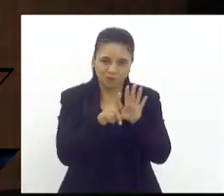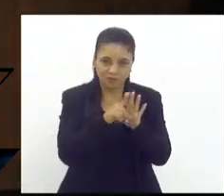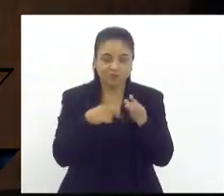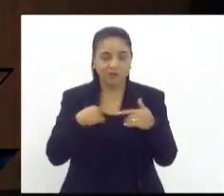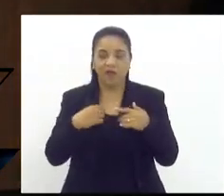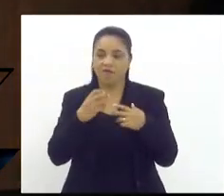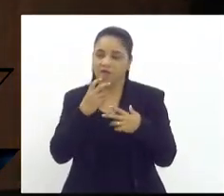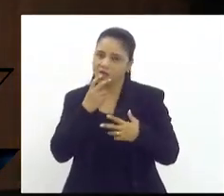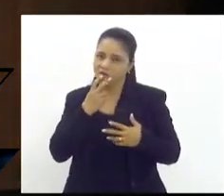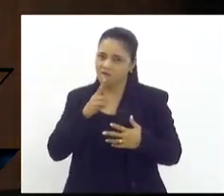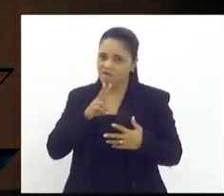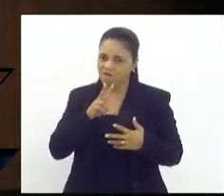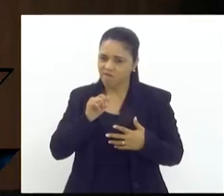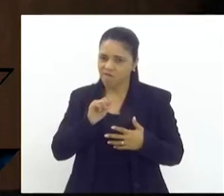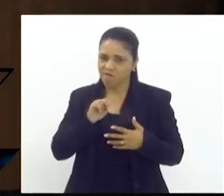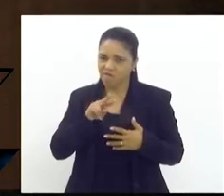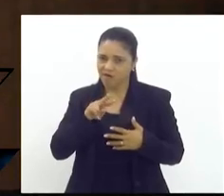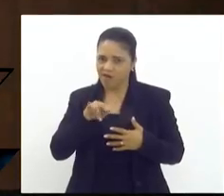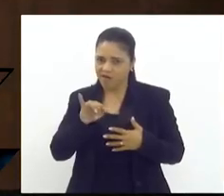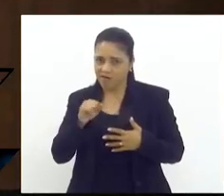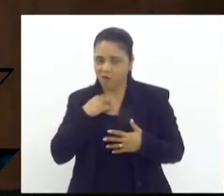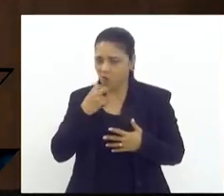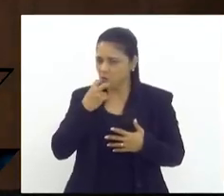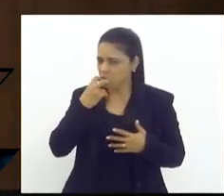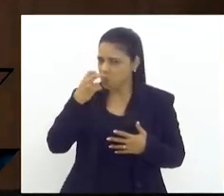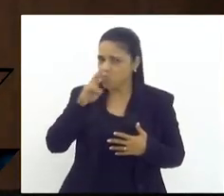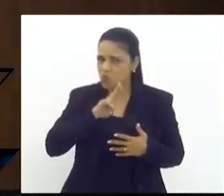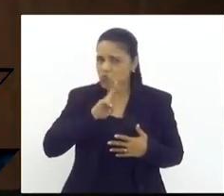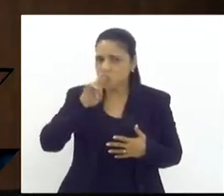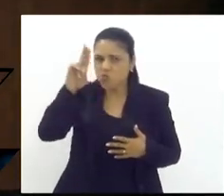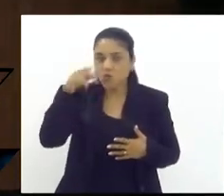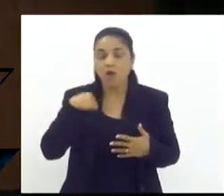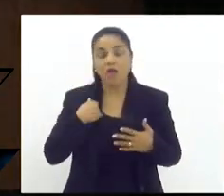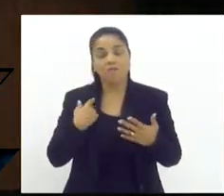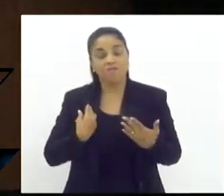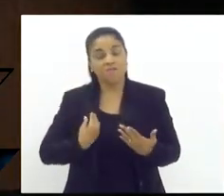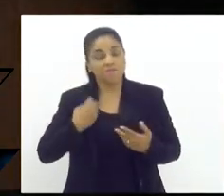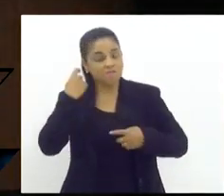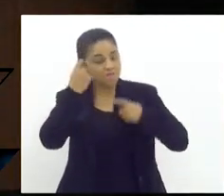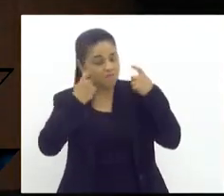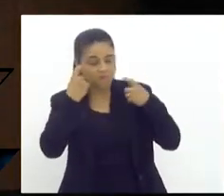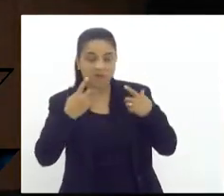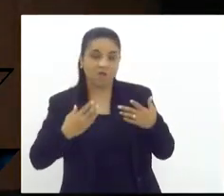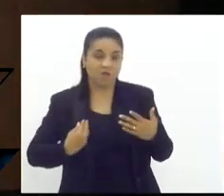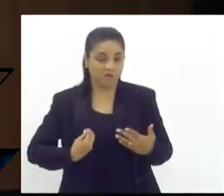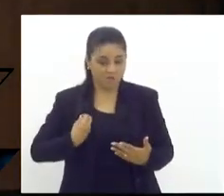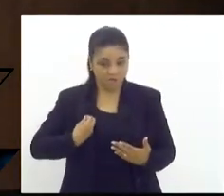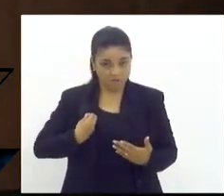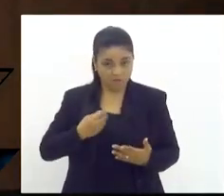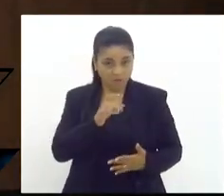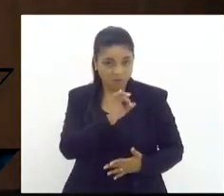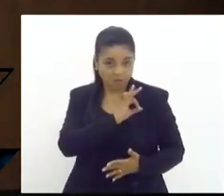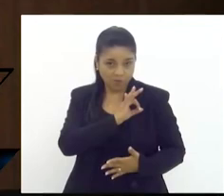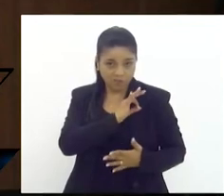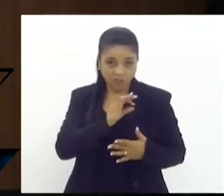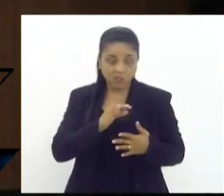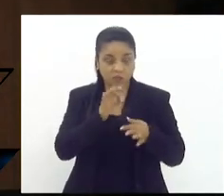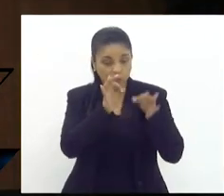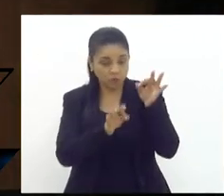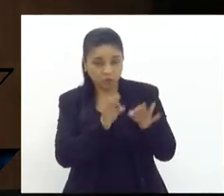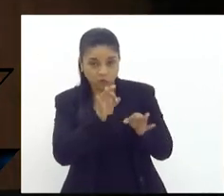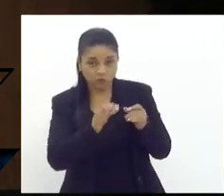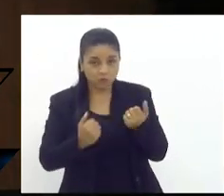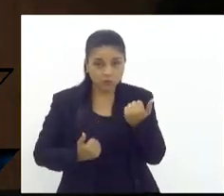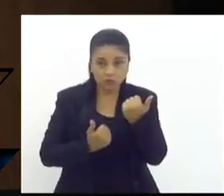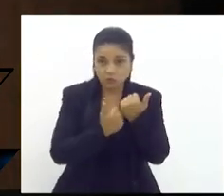de respeito e sim a preocupação que muita gente está vivendo os nossos policiais não terem realmente uma assessoria jurídica e o número de